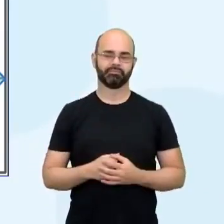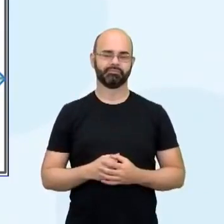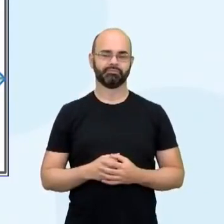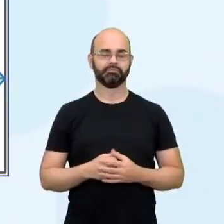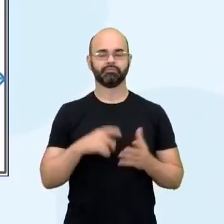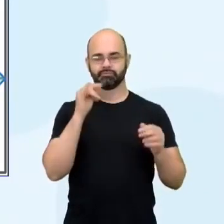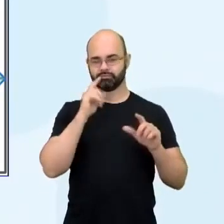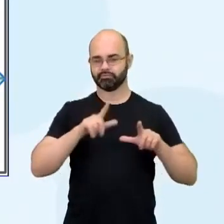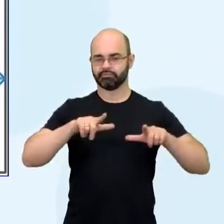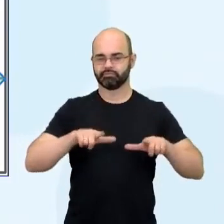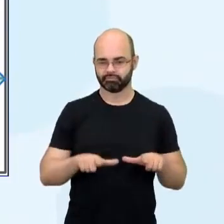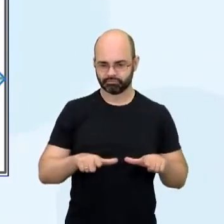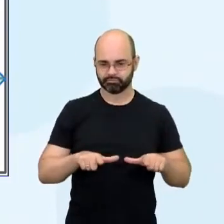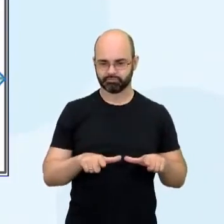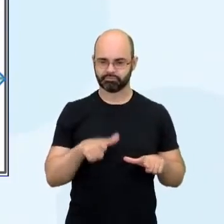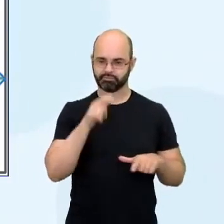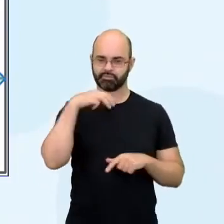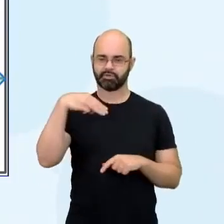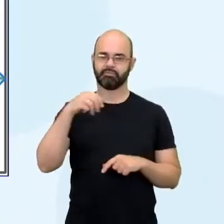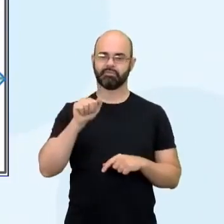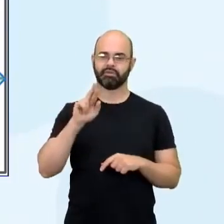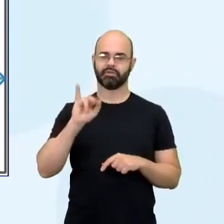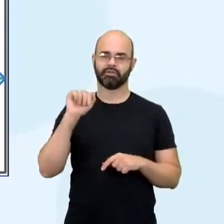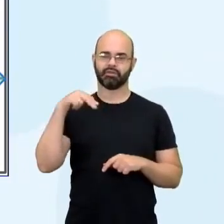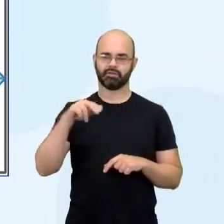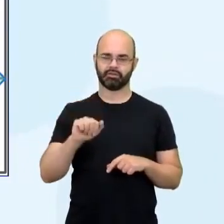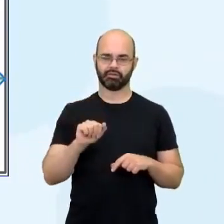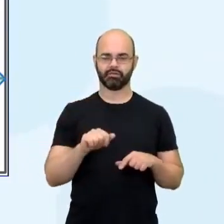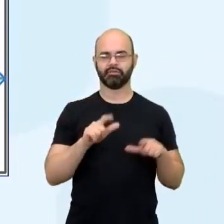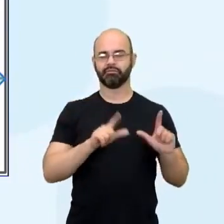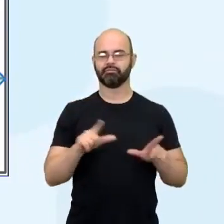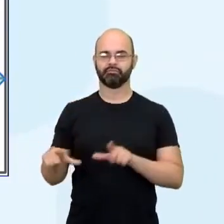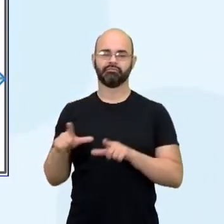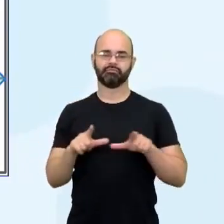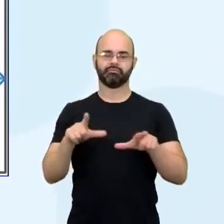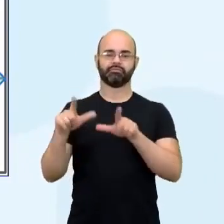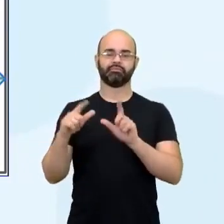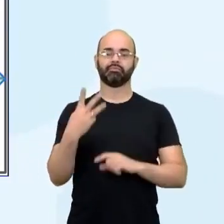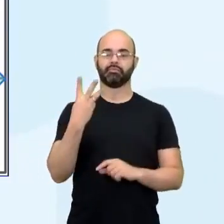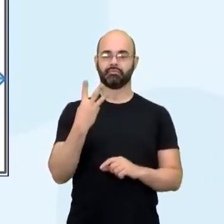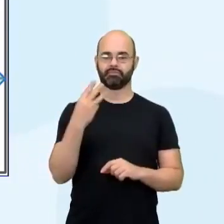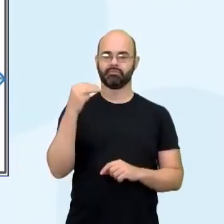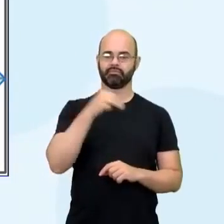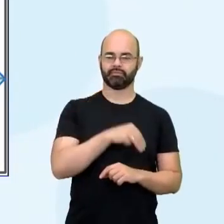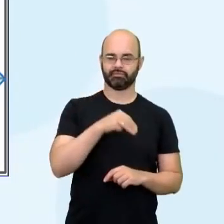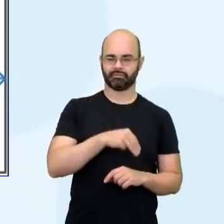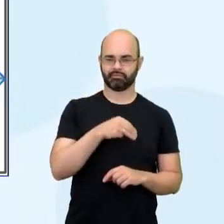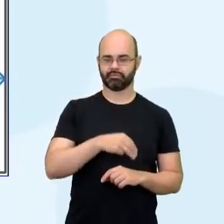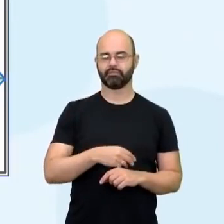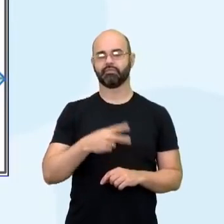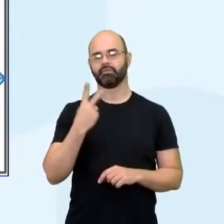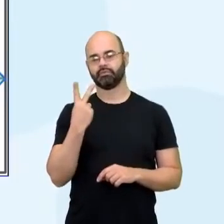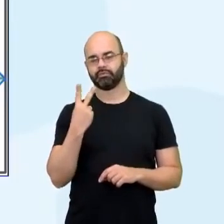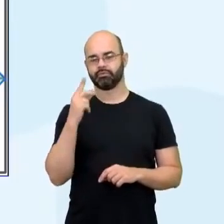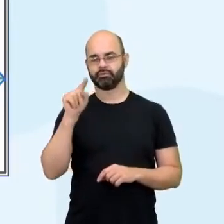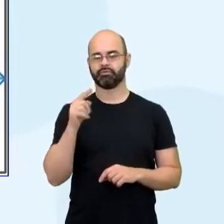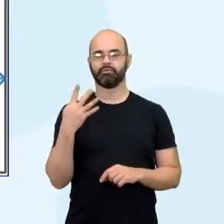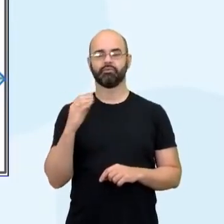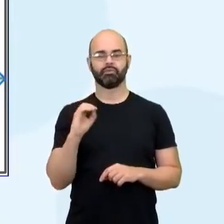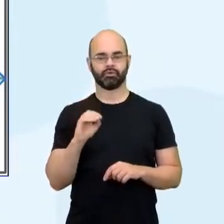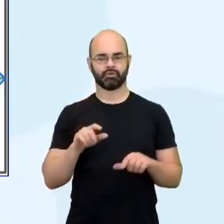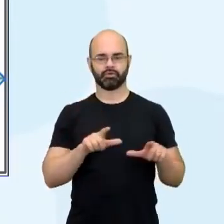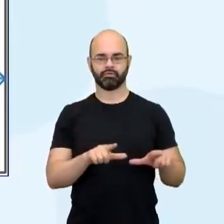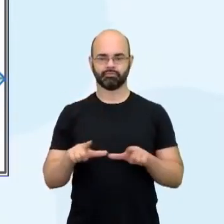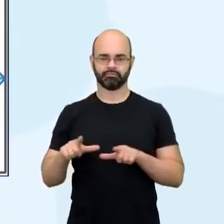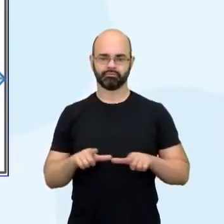o chão do quarto lá da Mariana possui dimensões 3 metros por 2,40. Tudo bem? Então, o chão